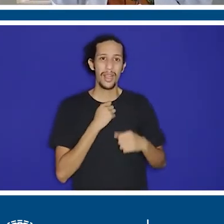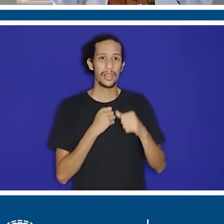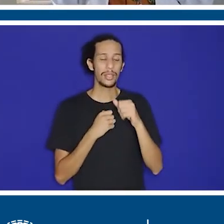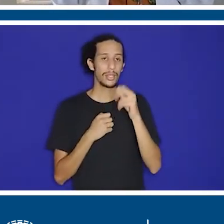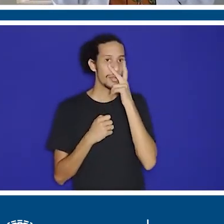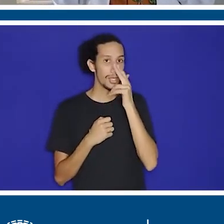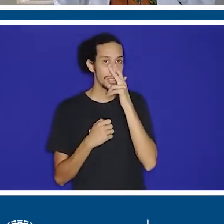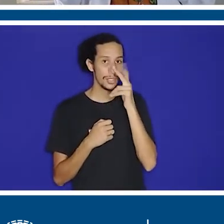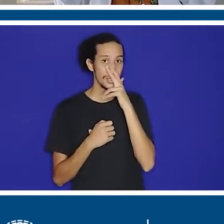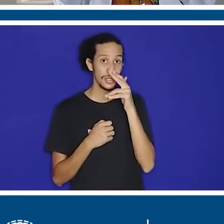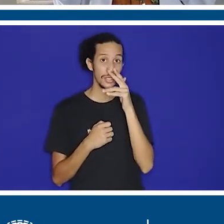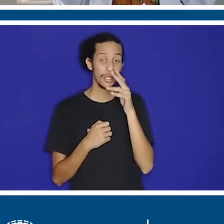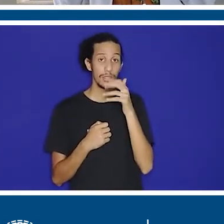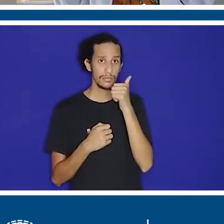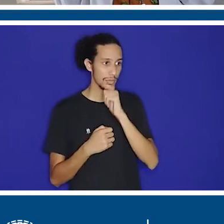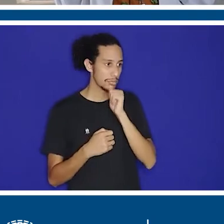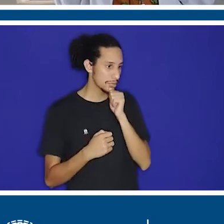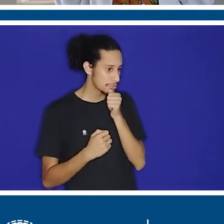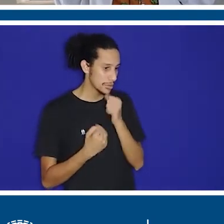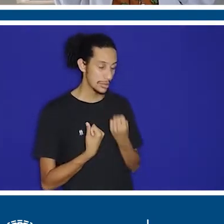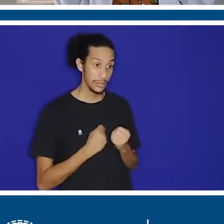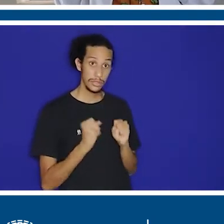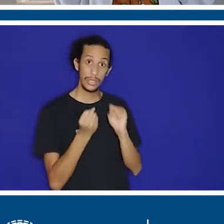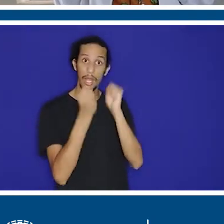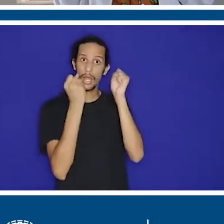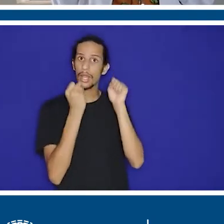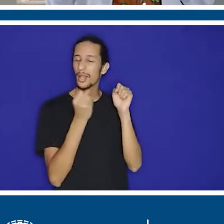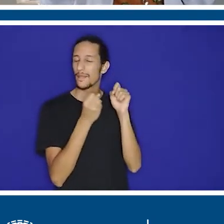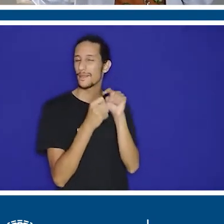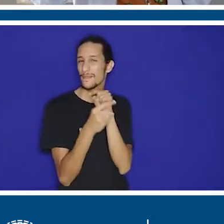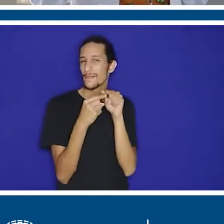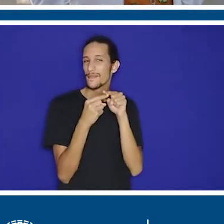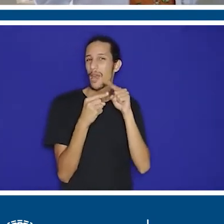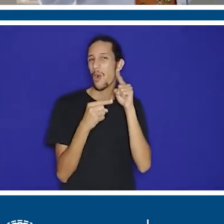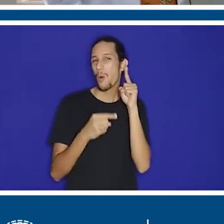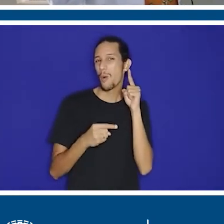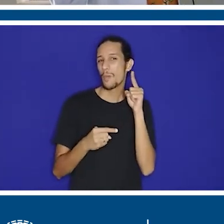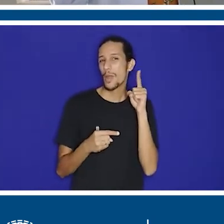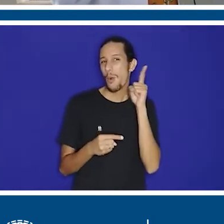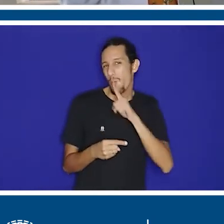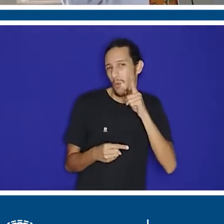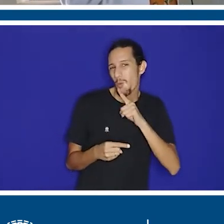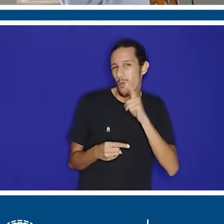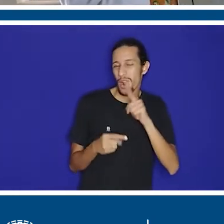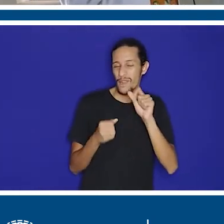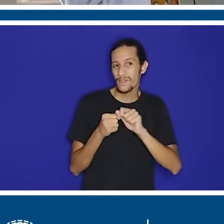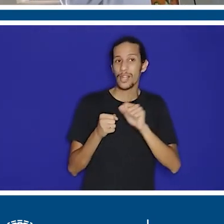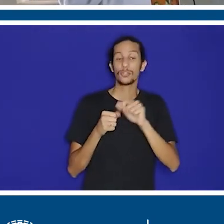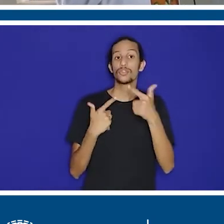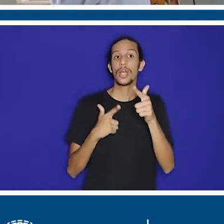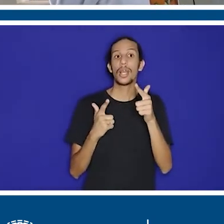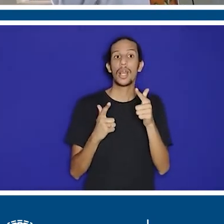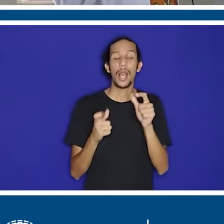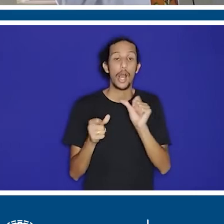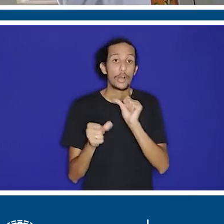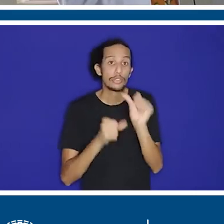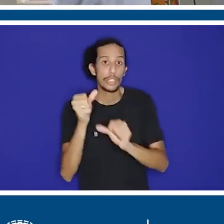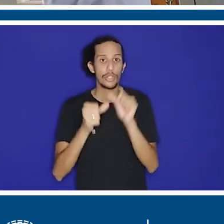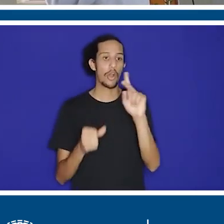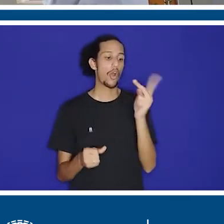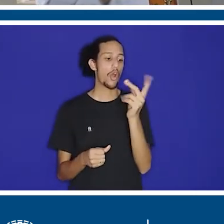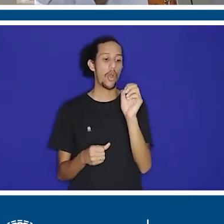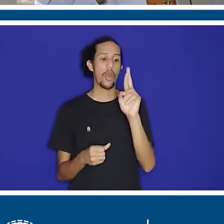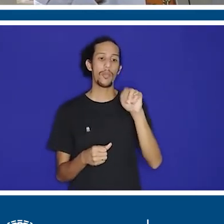você contrariar. Entendeu? Às vezes é uma fala só, às vezes não tem essa alteração de humor, ela não